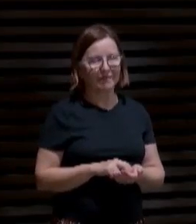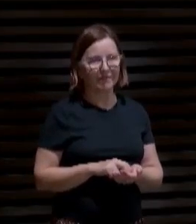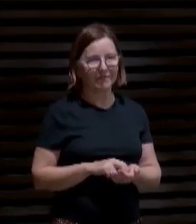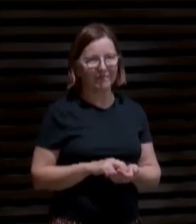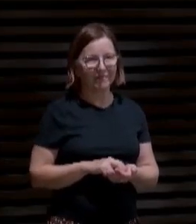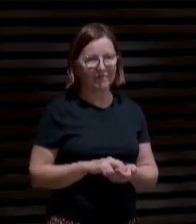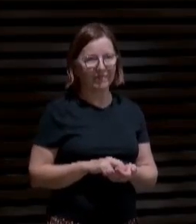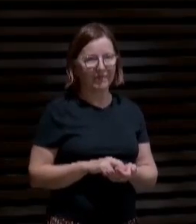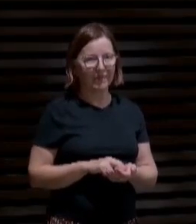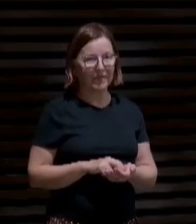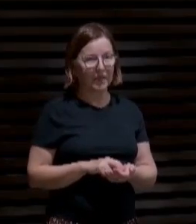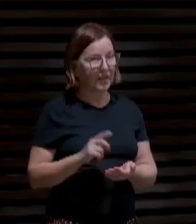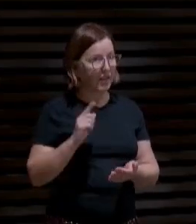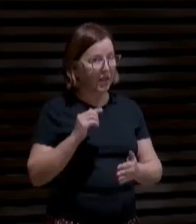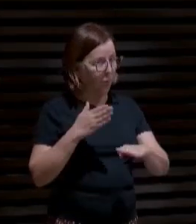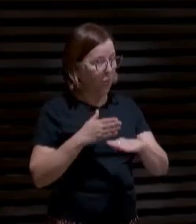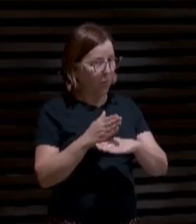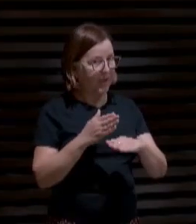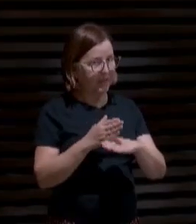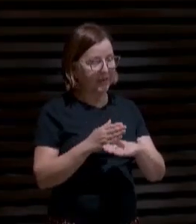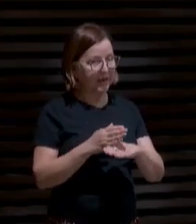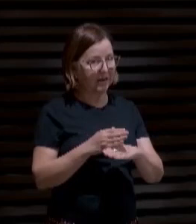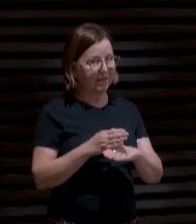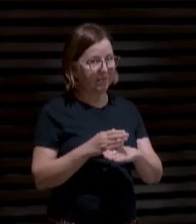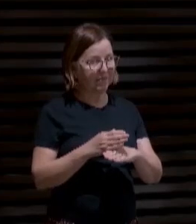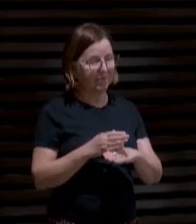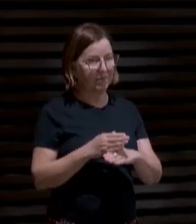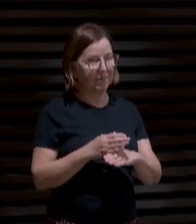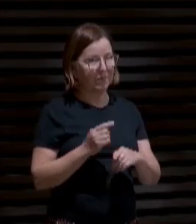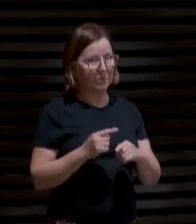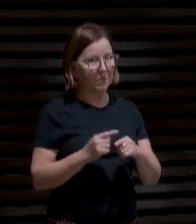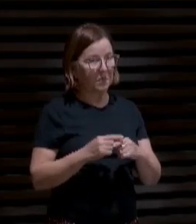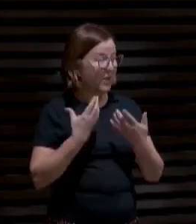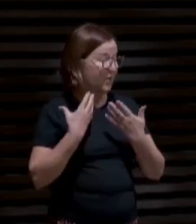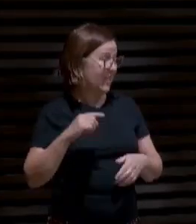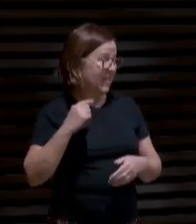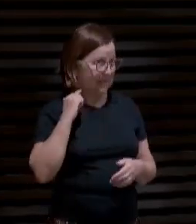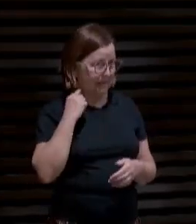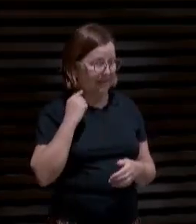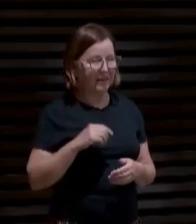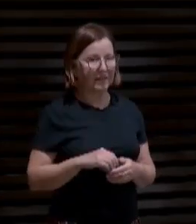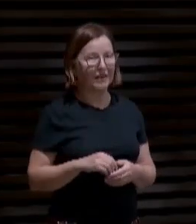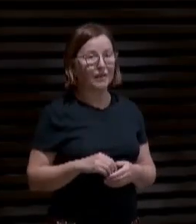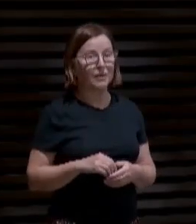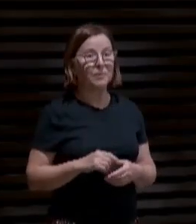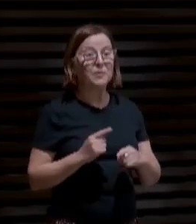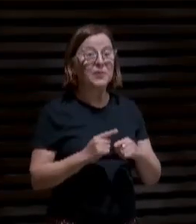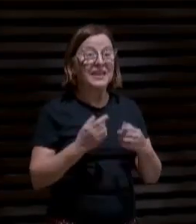Eles não entraram no pretório para não se contaminarem, mas poderem comer a